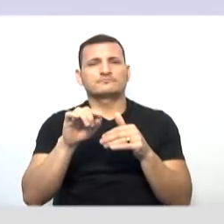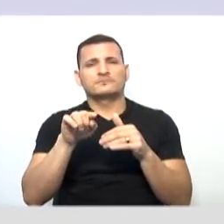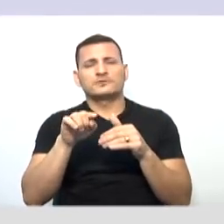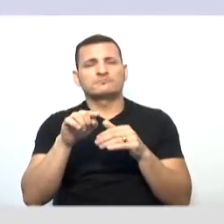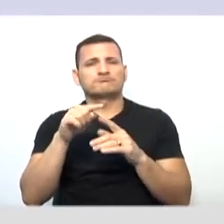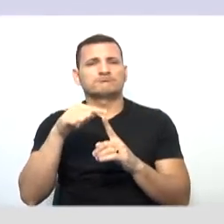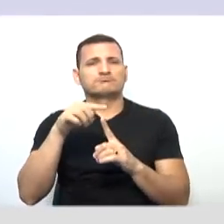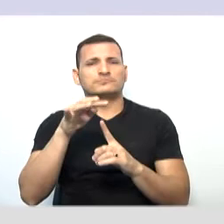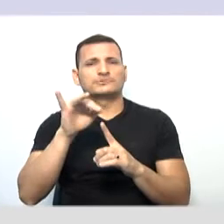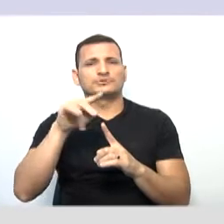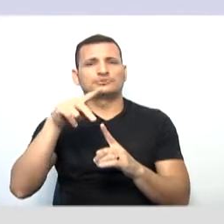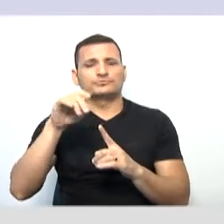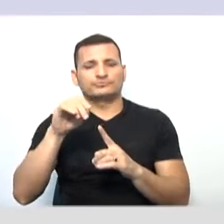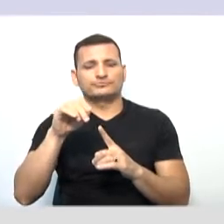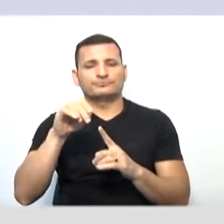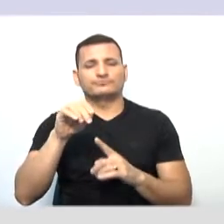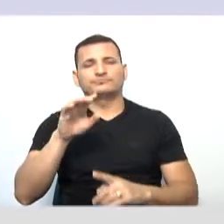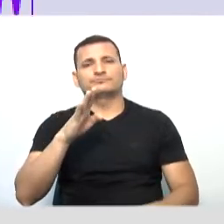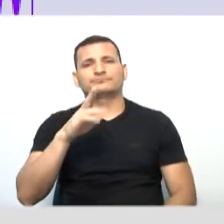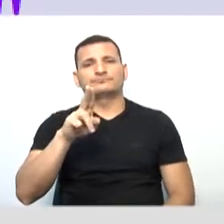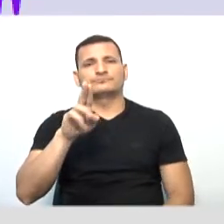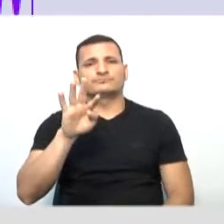entrada? Botão.